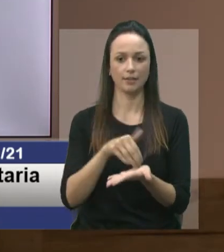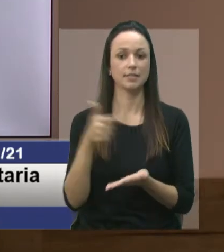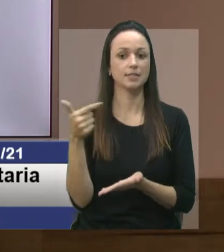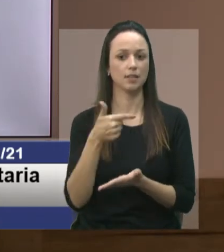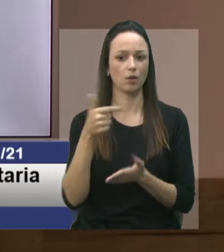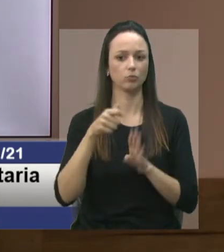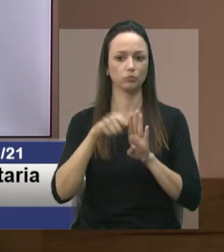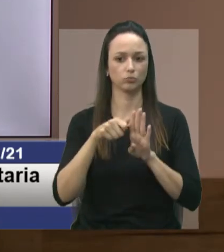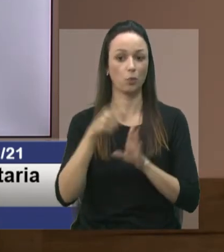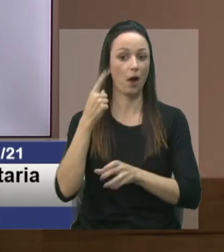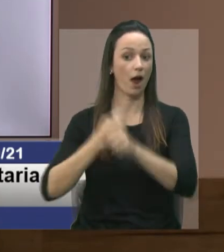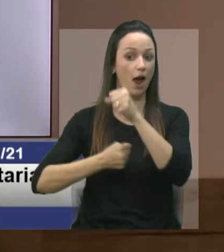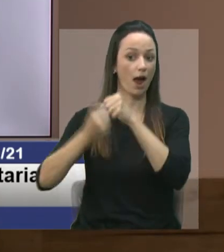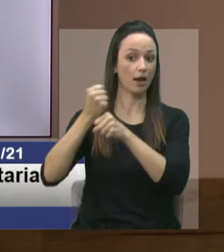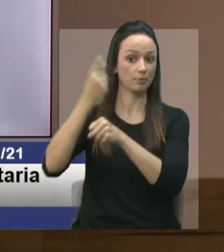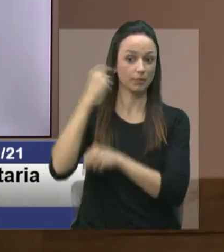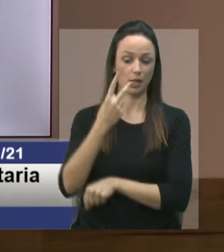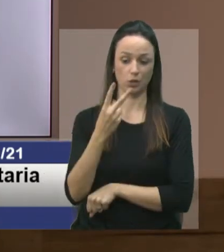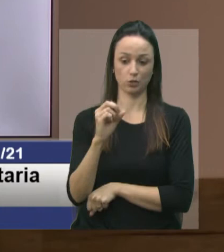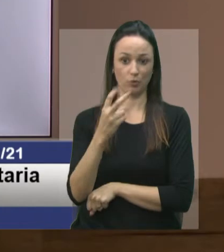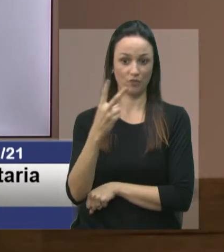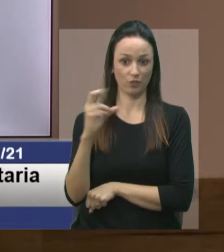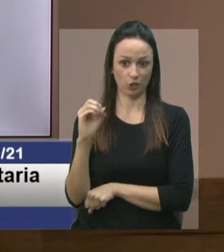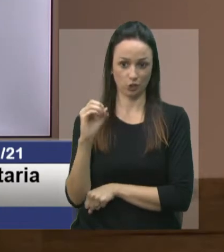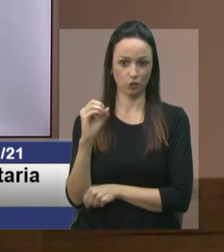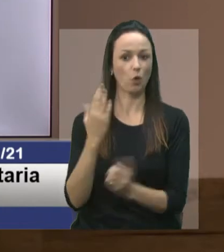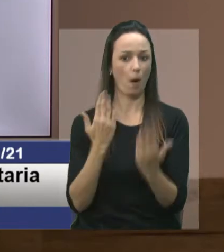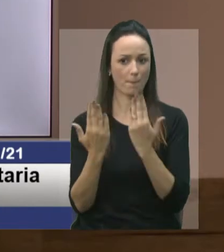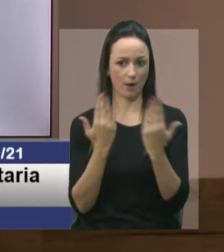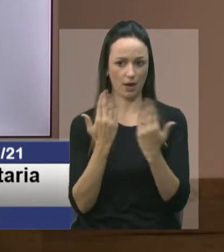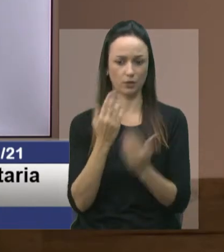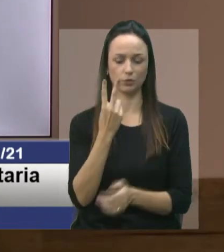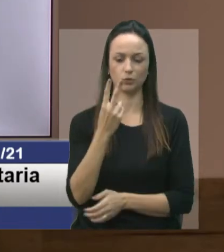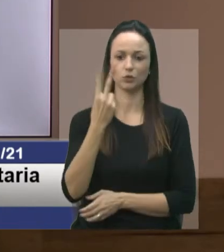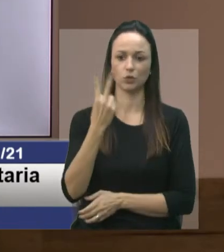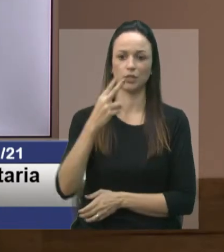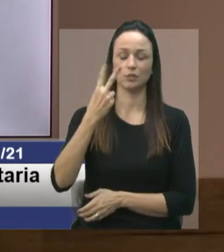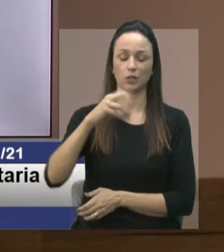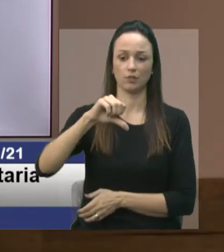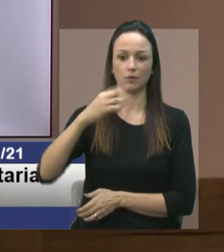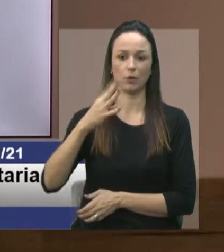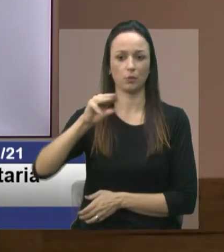do ano passado, 2020, que foi